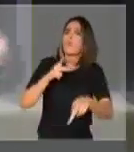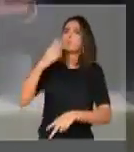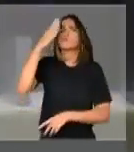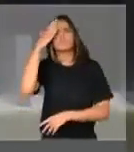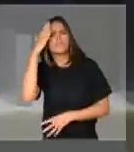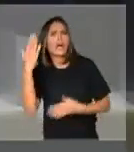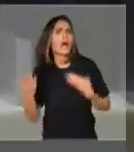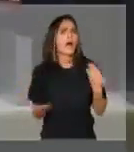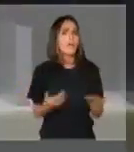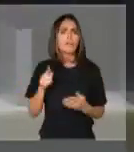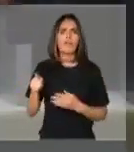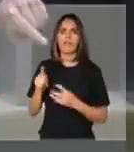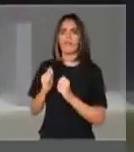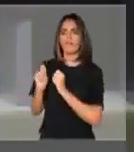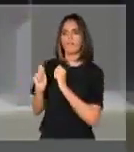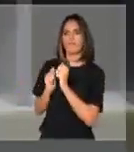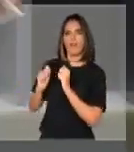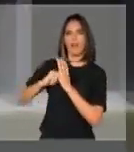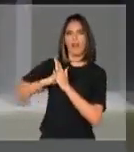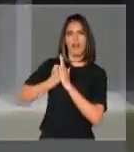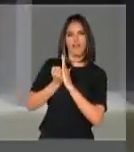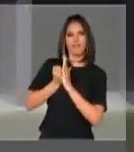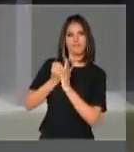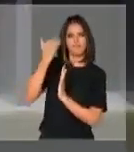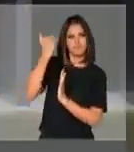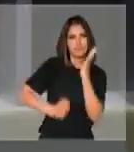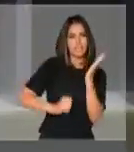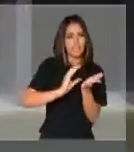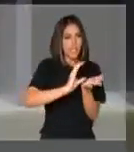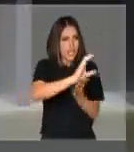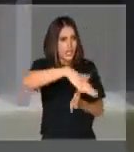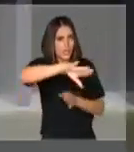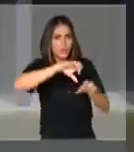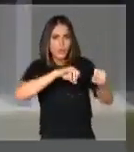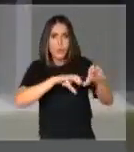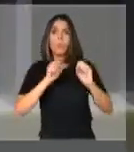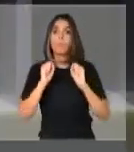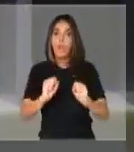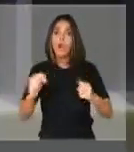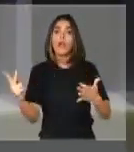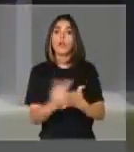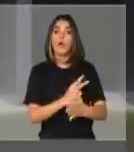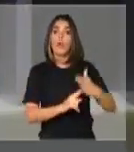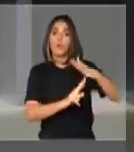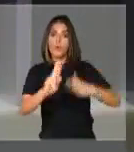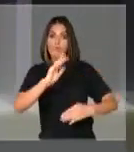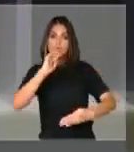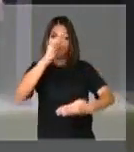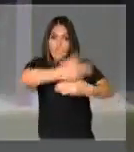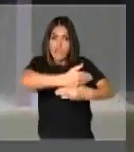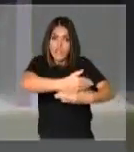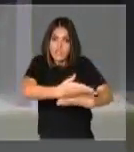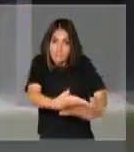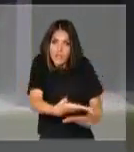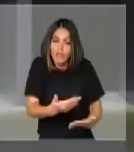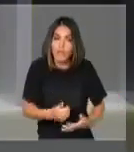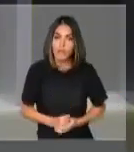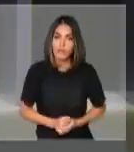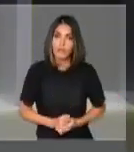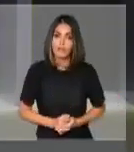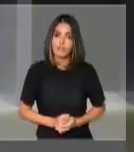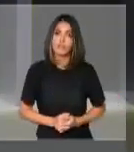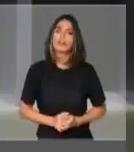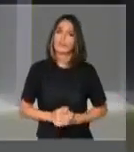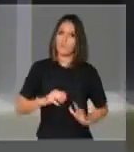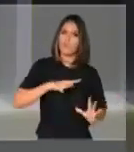população que o contingenciamento feito na educação pode fechar a porta das nossas universidades que estão entre as